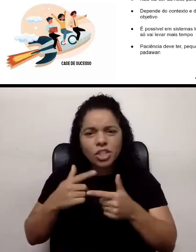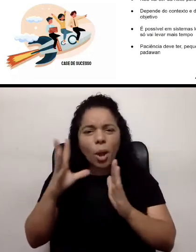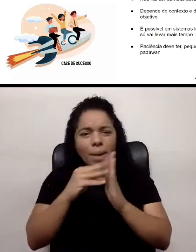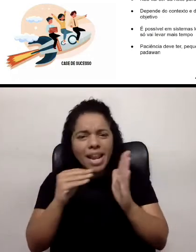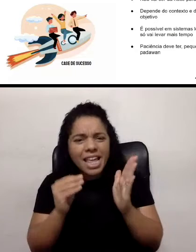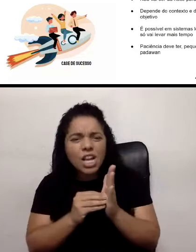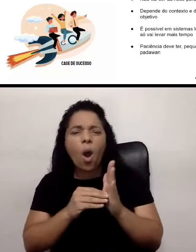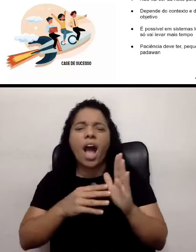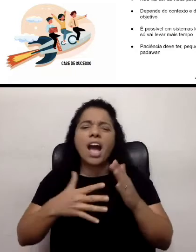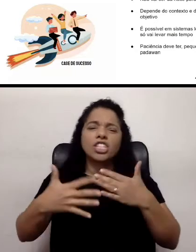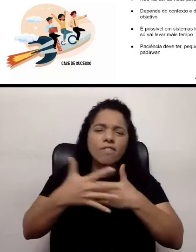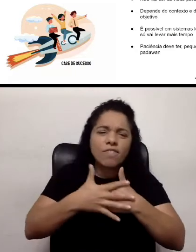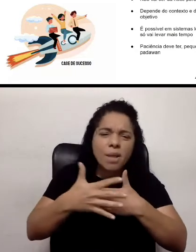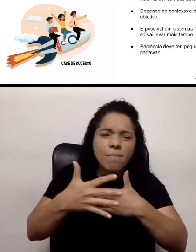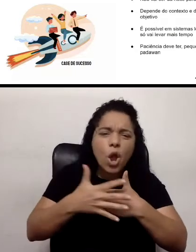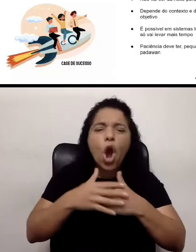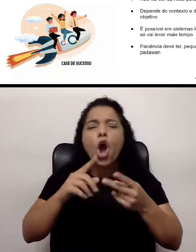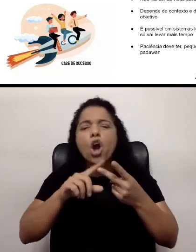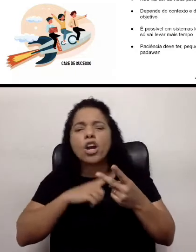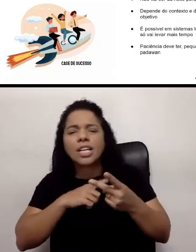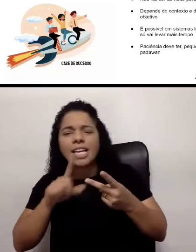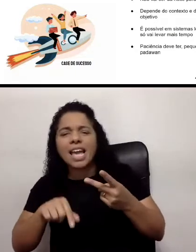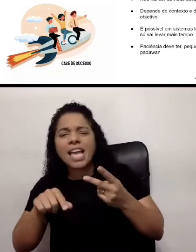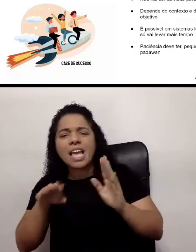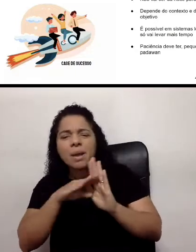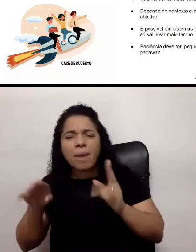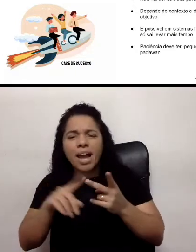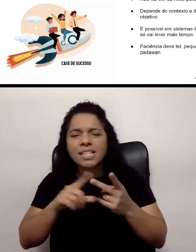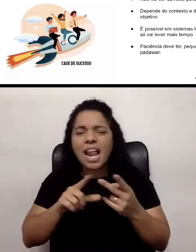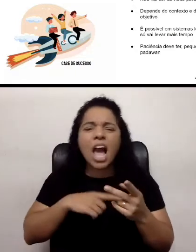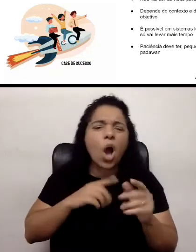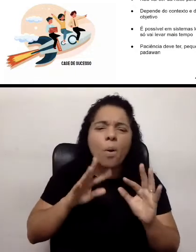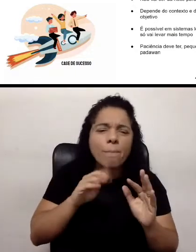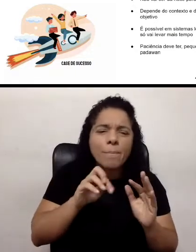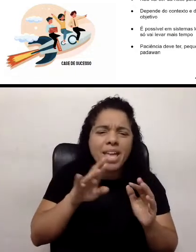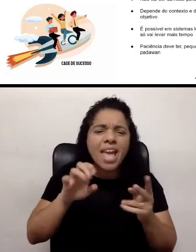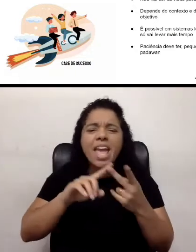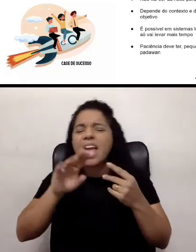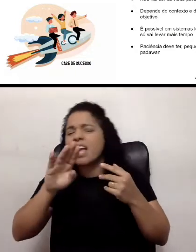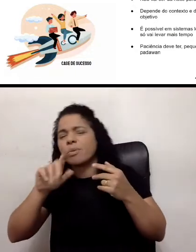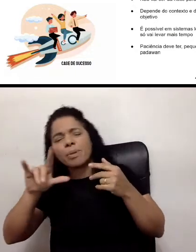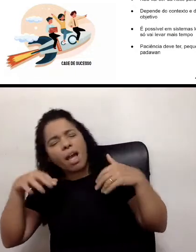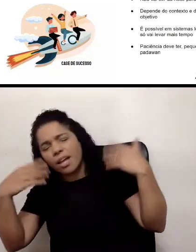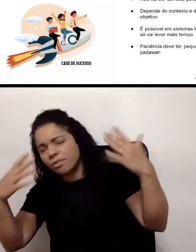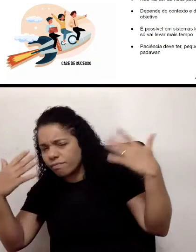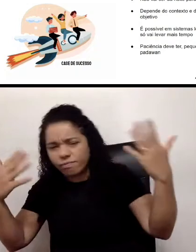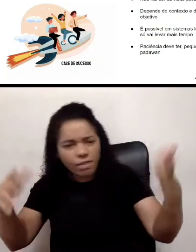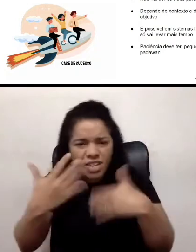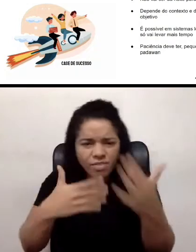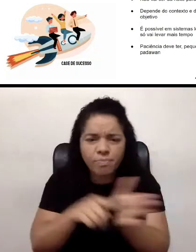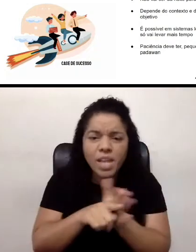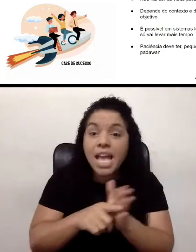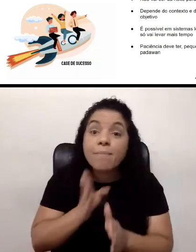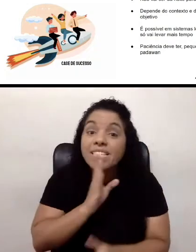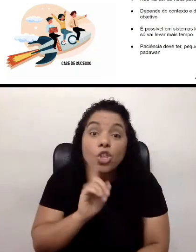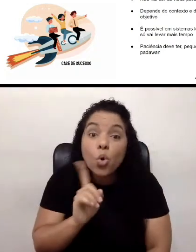linguagem, framework, padrão, fui atrás do behavior do Let's, assim, fui entender. Só que eu também não conhecia o negócio. E aí eu descobri